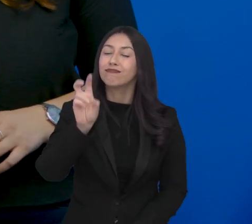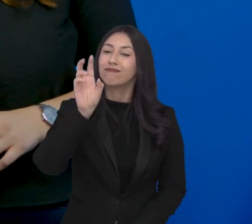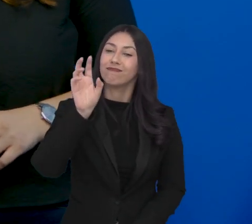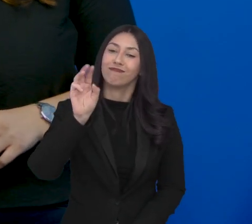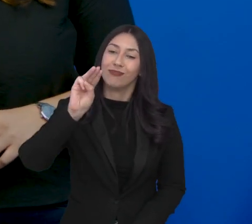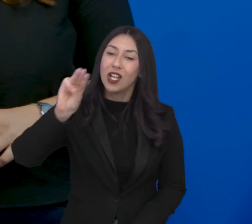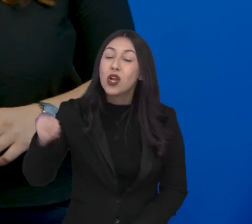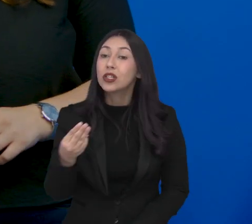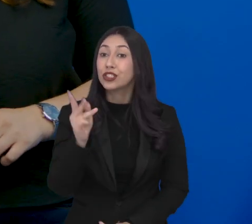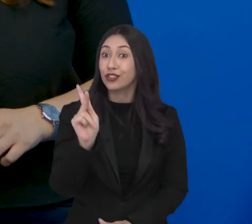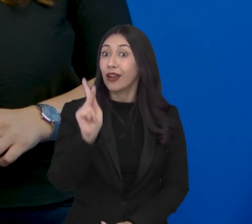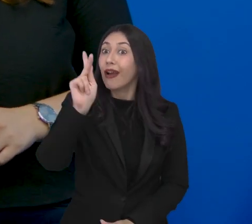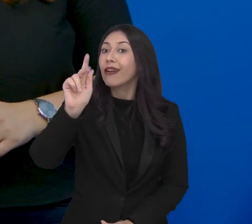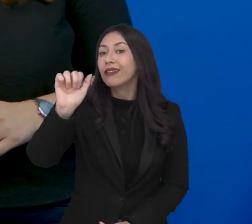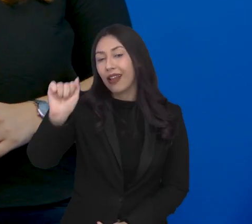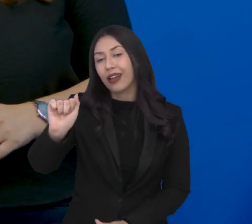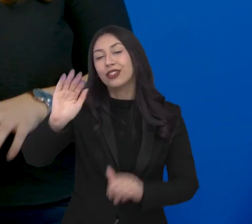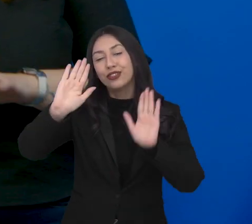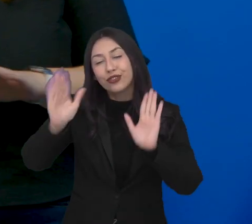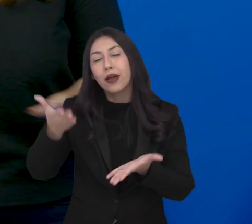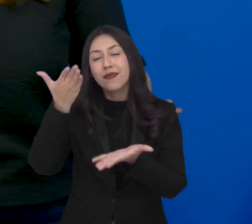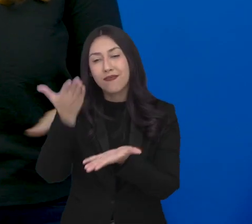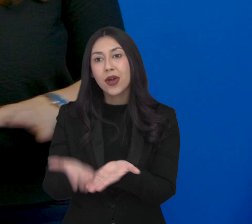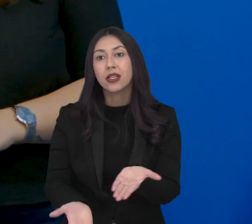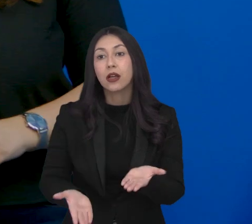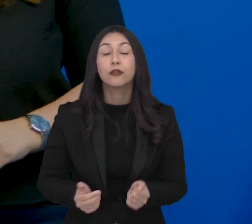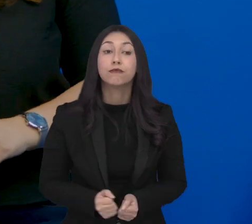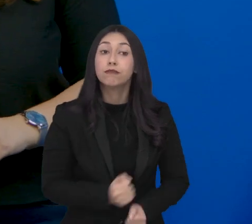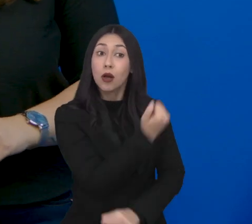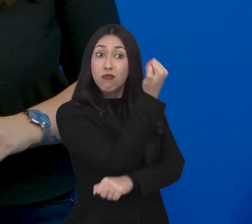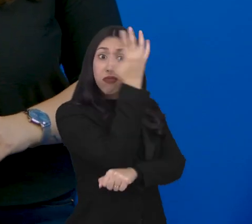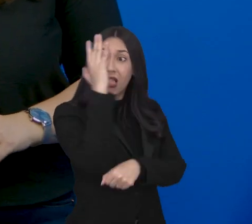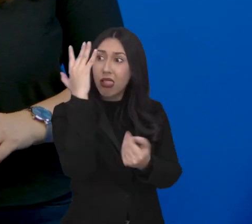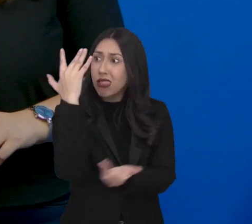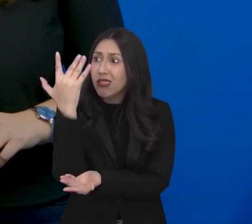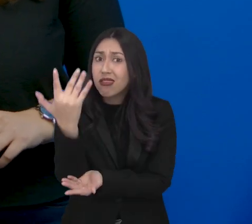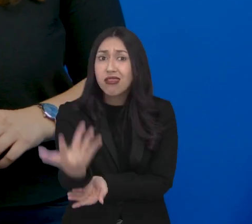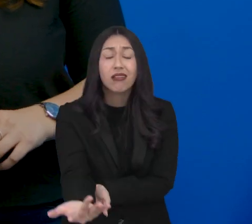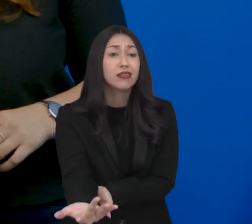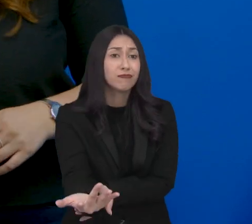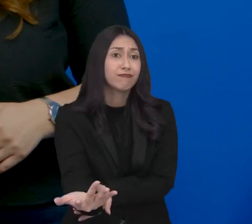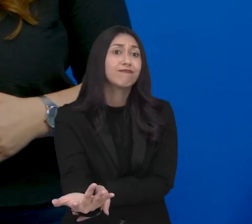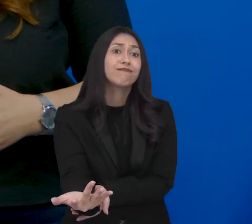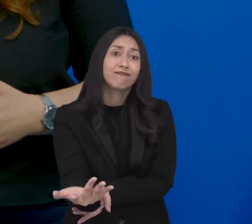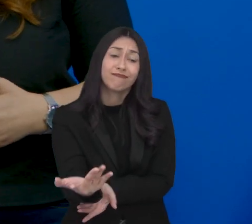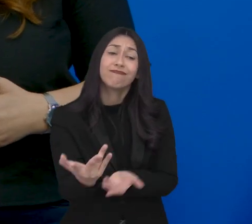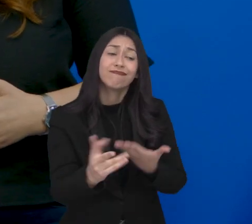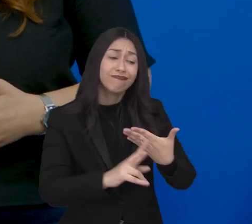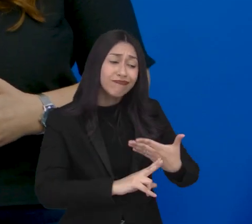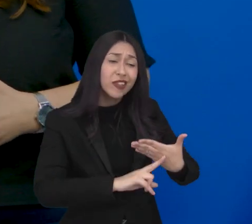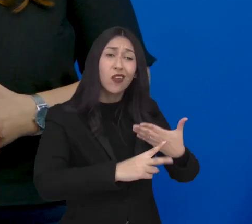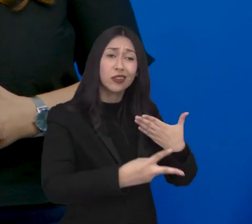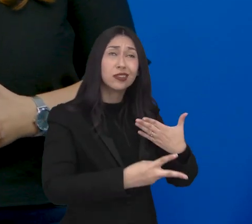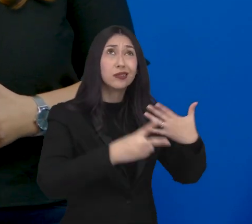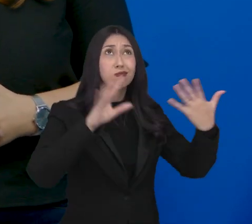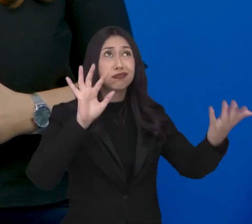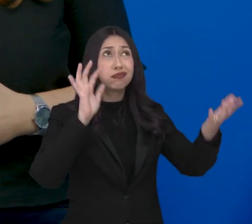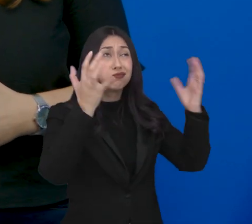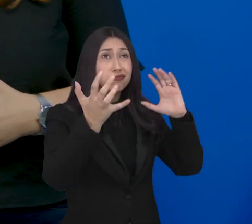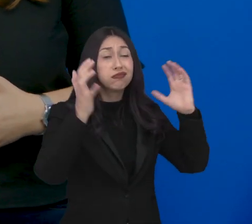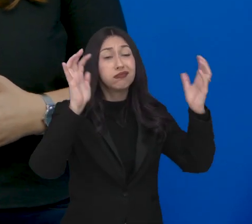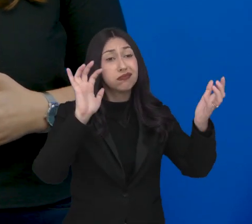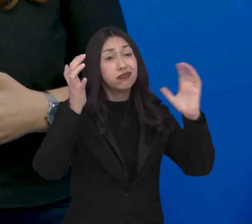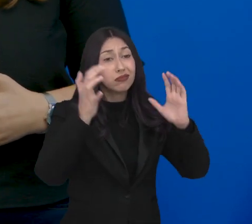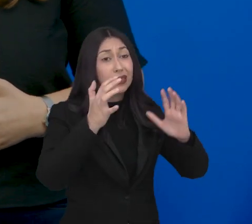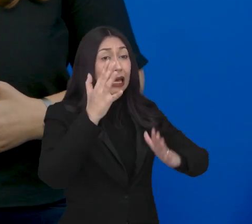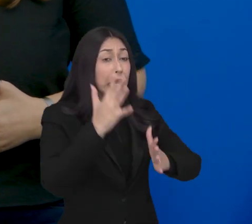69,5 milhões de hectares da área brasileira da floresta foram perdidos. O desmatamento é uma das principais causas das mudanças